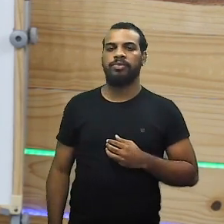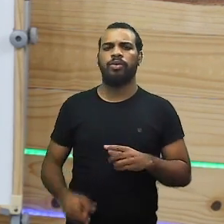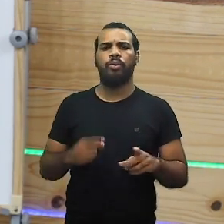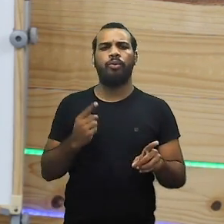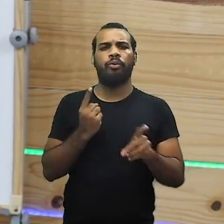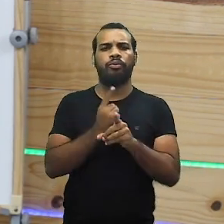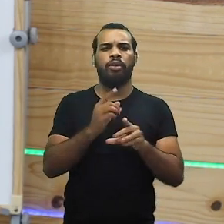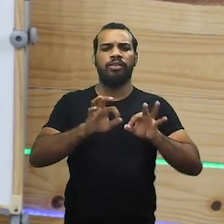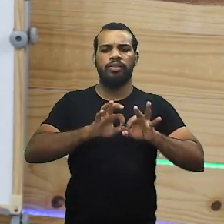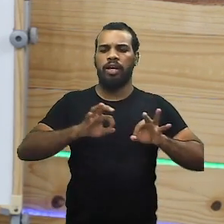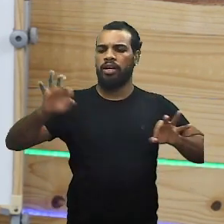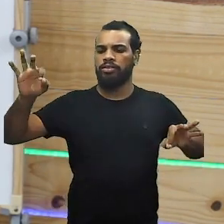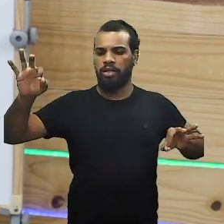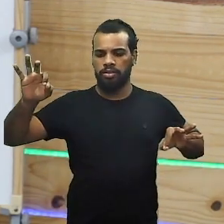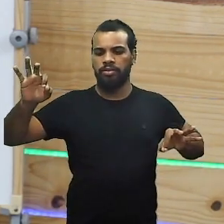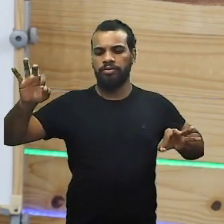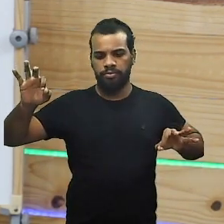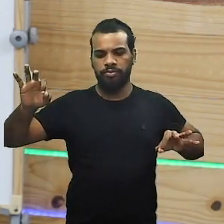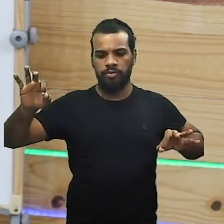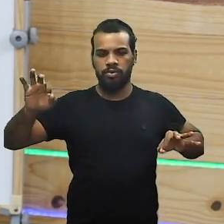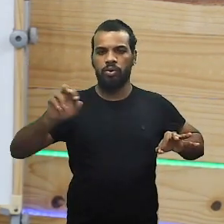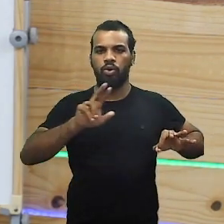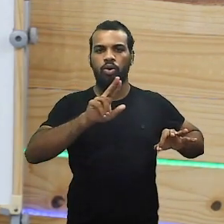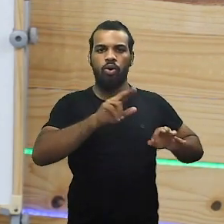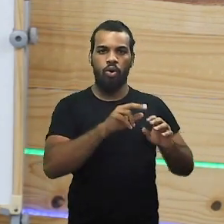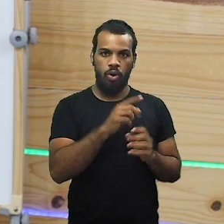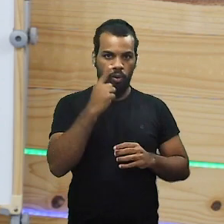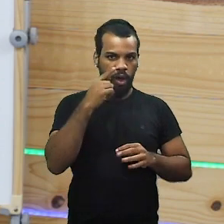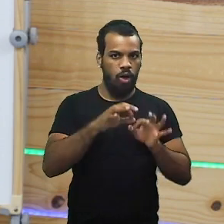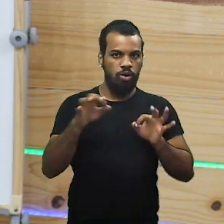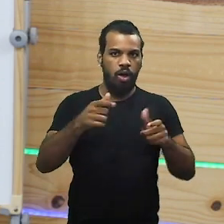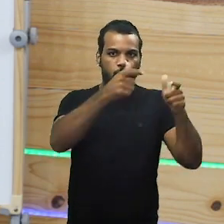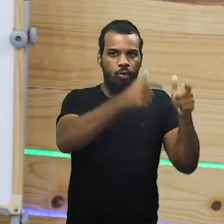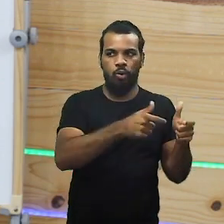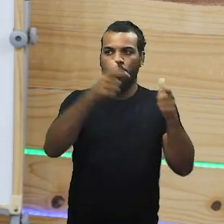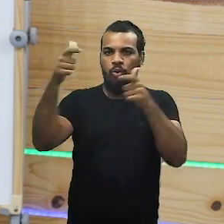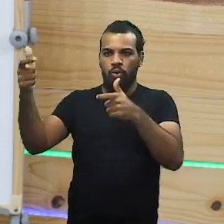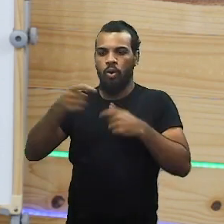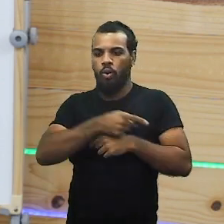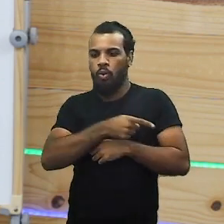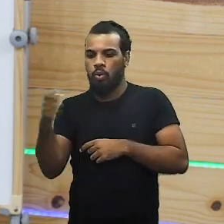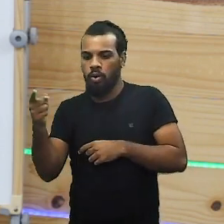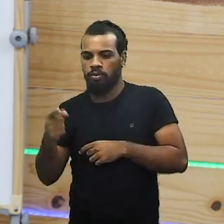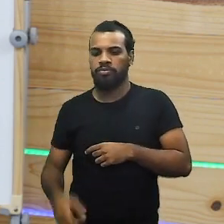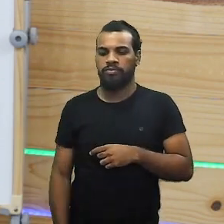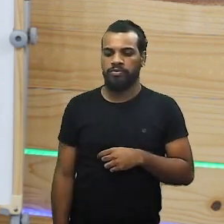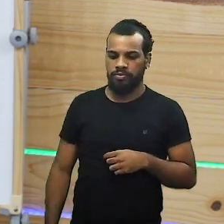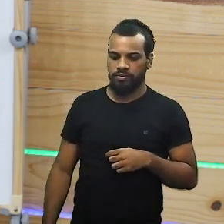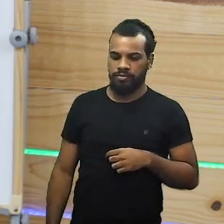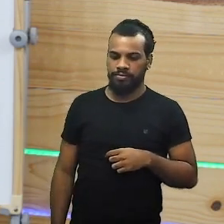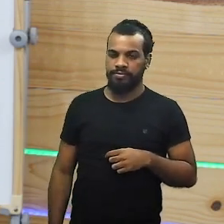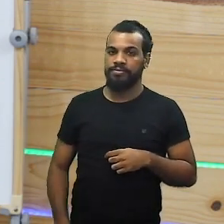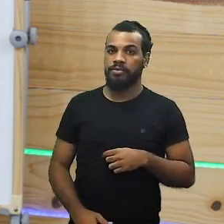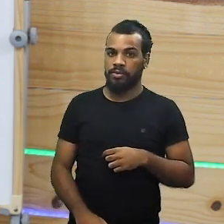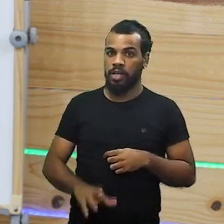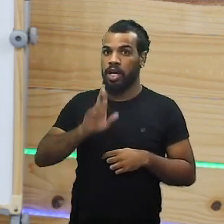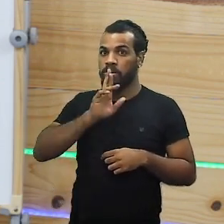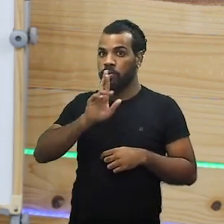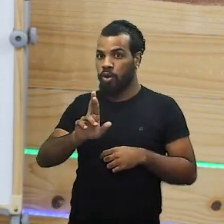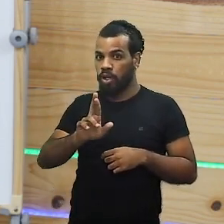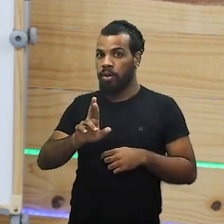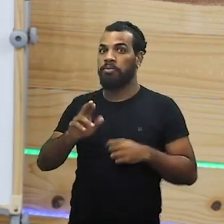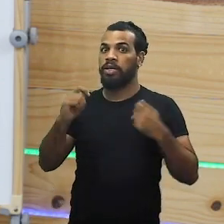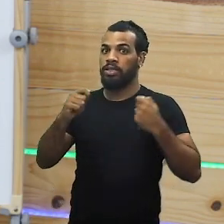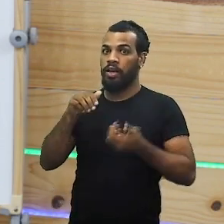exatamente a distância entre a UPE e o Shopping Tacaruna. Ainda lembrando, nossa resposta tem que ser feita